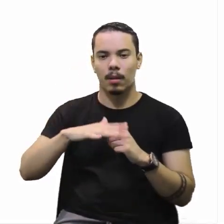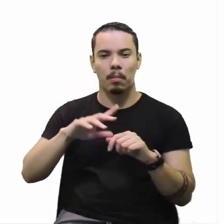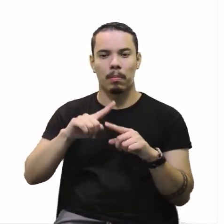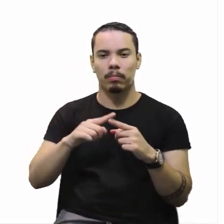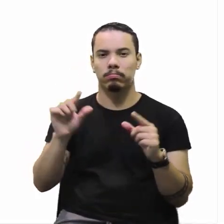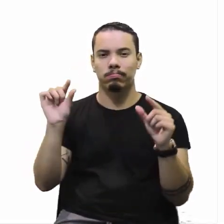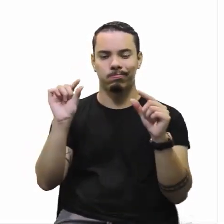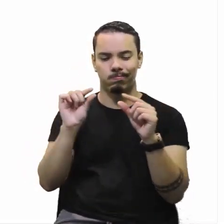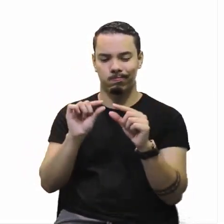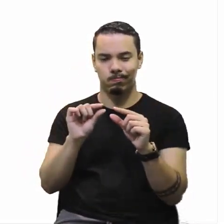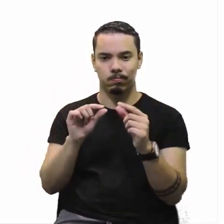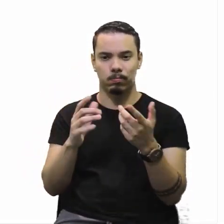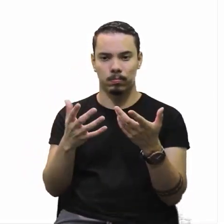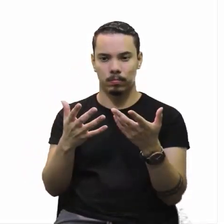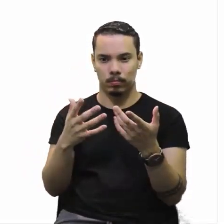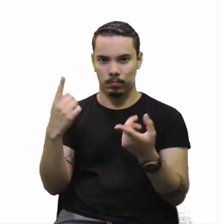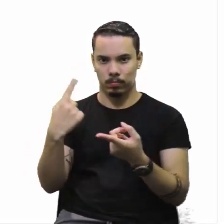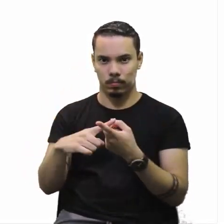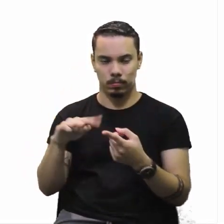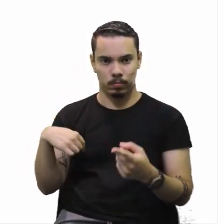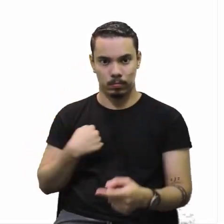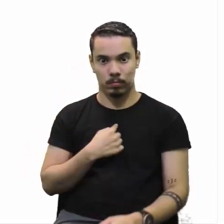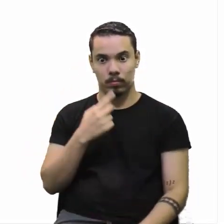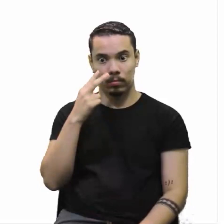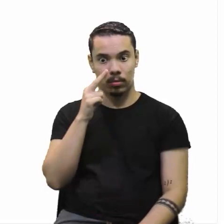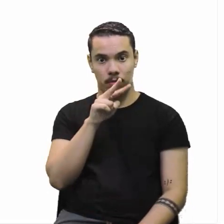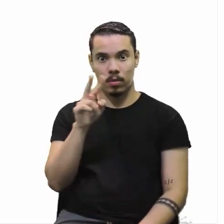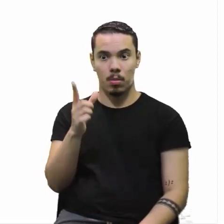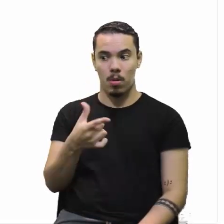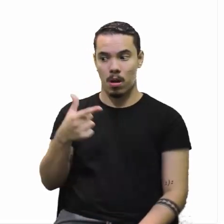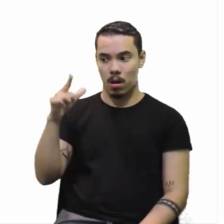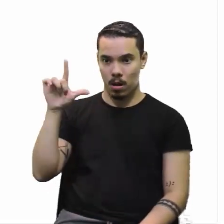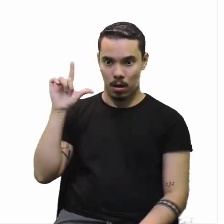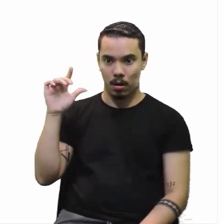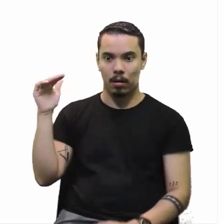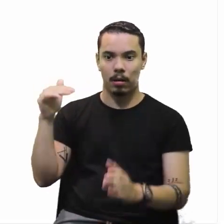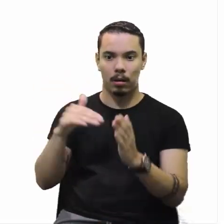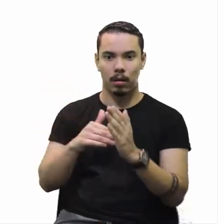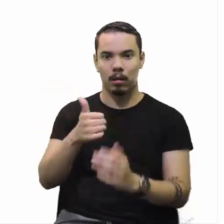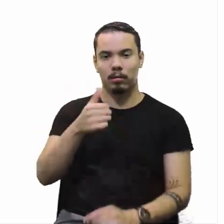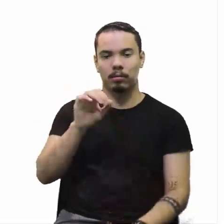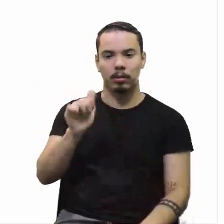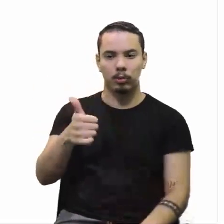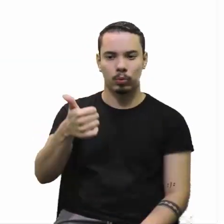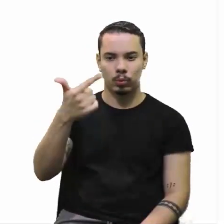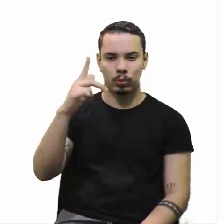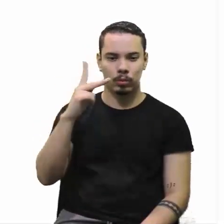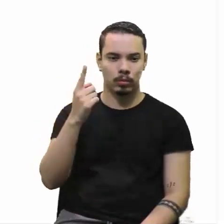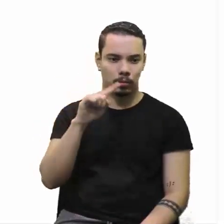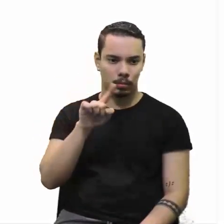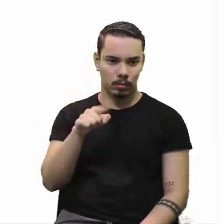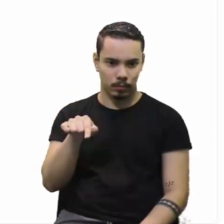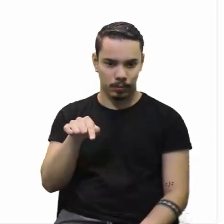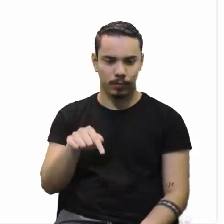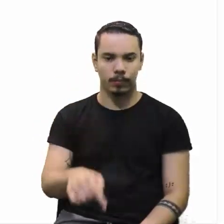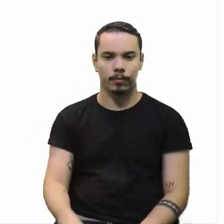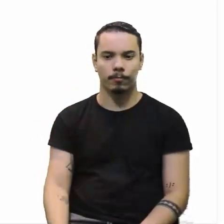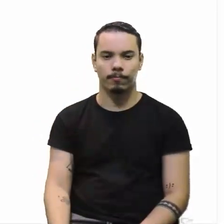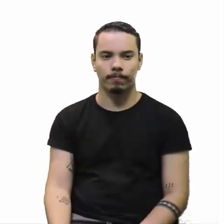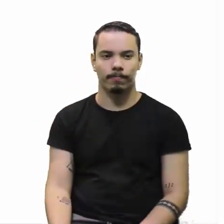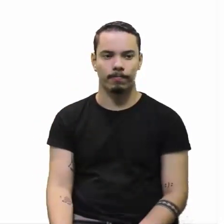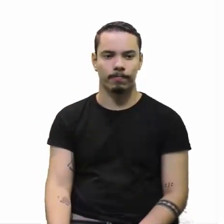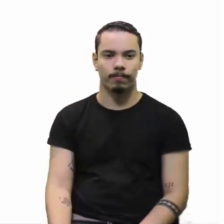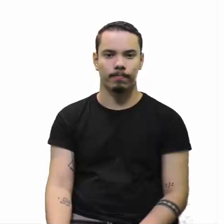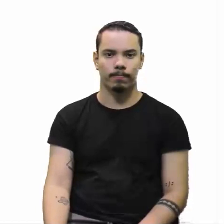muito pequenas. Nós vimos aí anteriormente, até 10 a 12 Hz. Olha